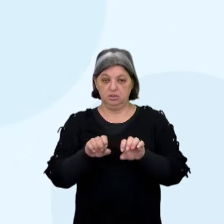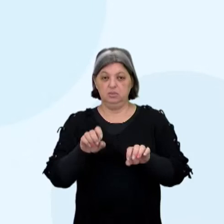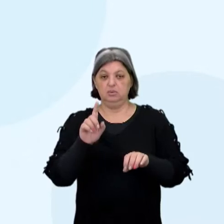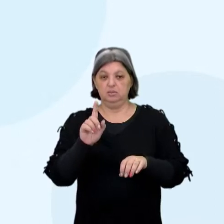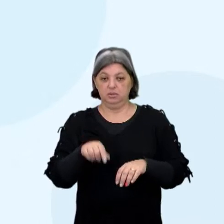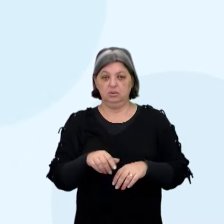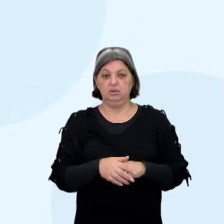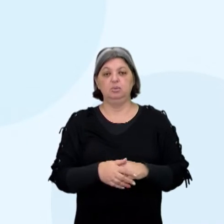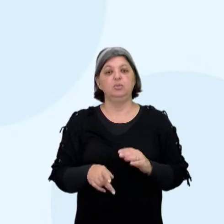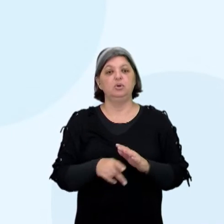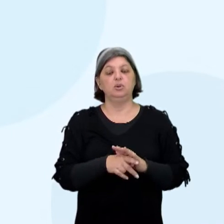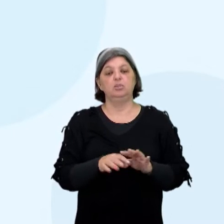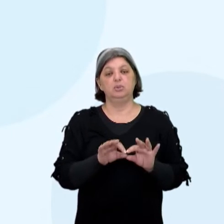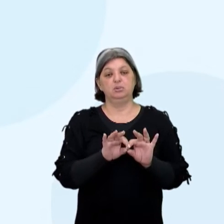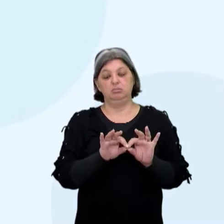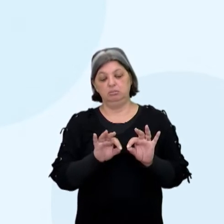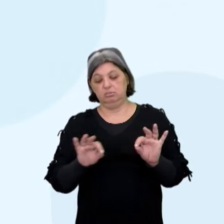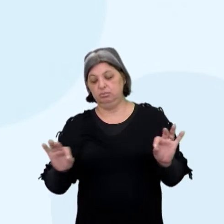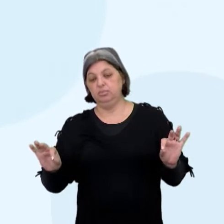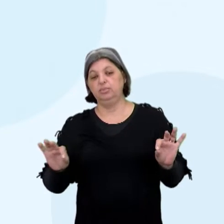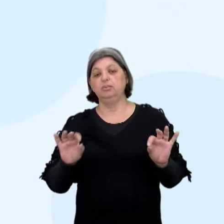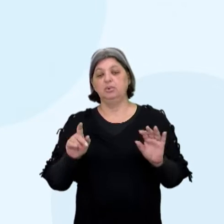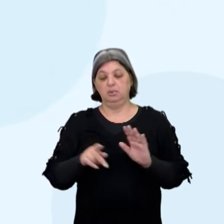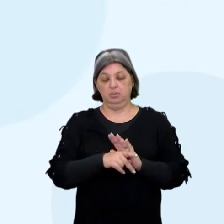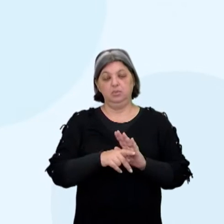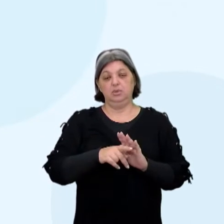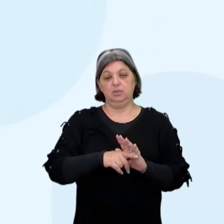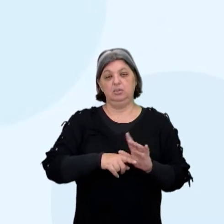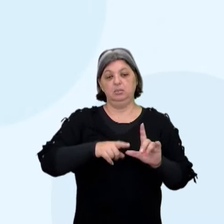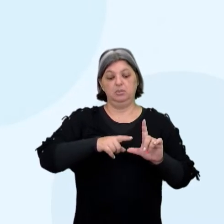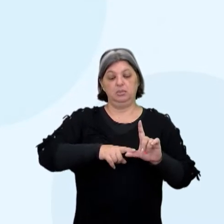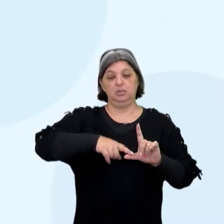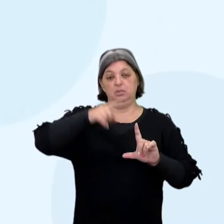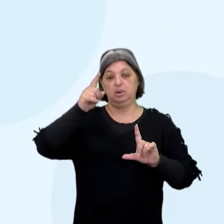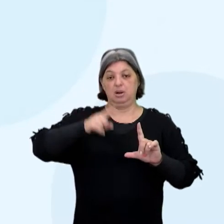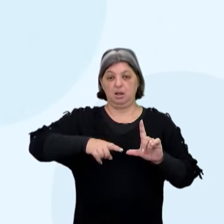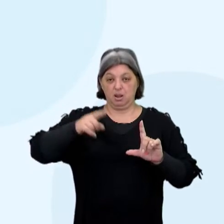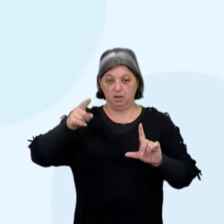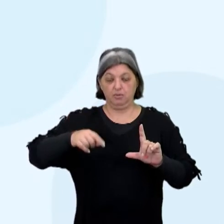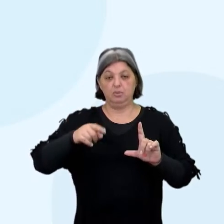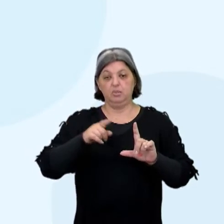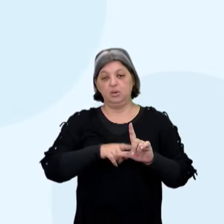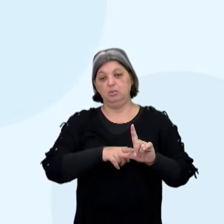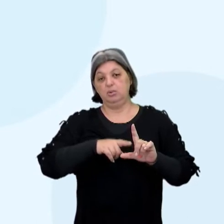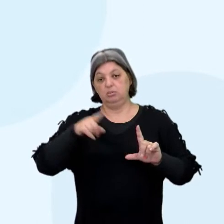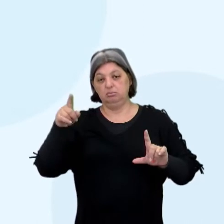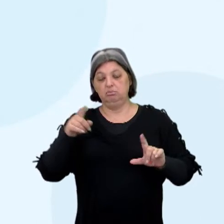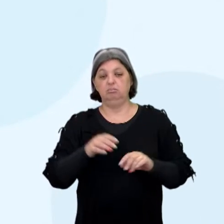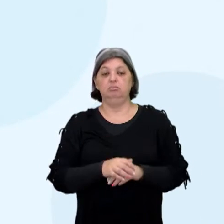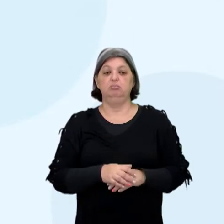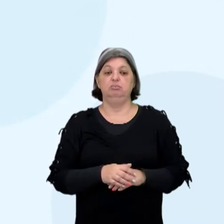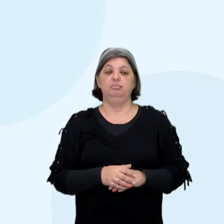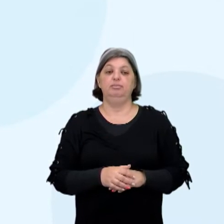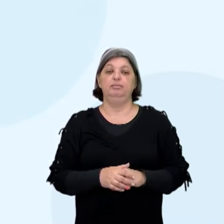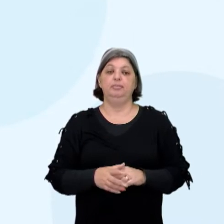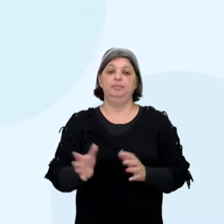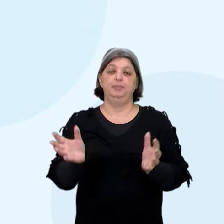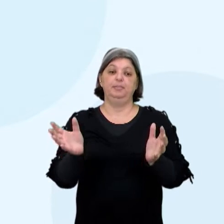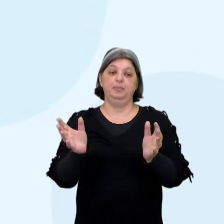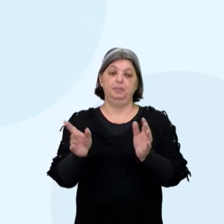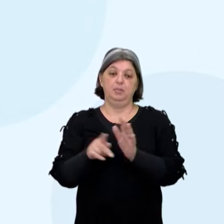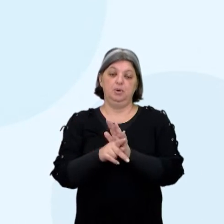equação linear, ou seja, uma linha reta. O gráfico será uma linha reta, por quê? Porque a gente está trabalhando com uma função do primeiro